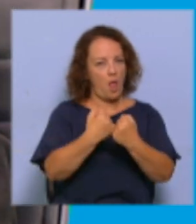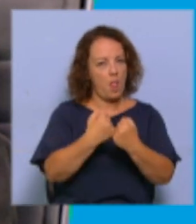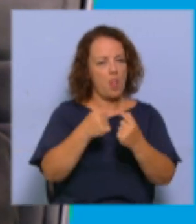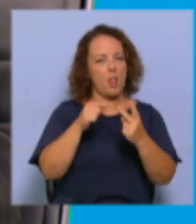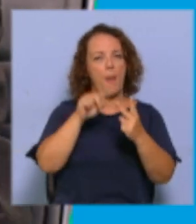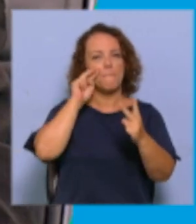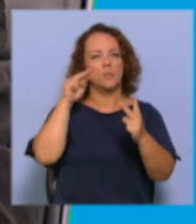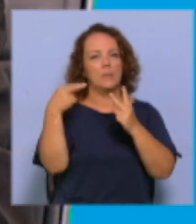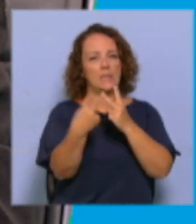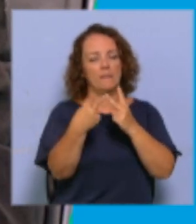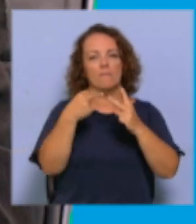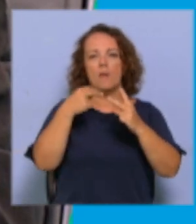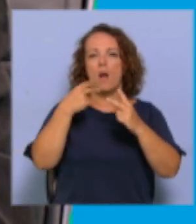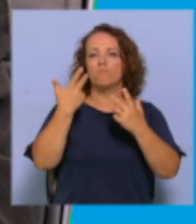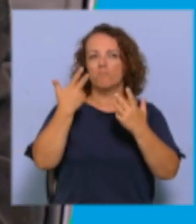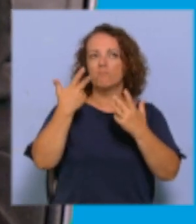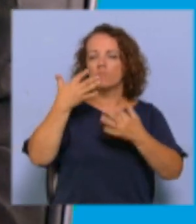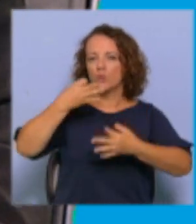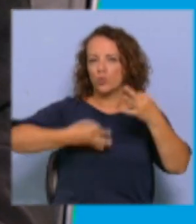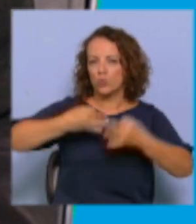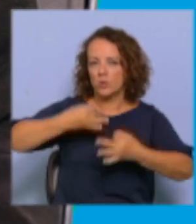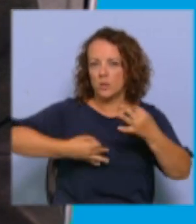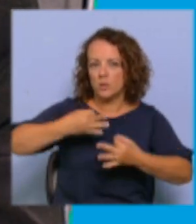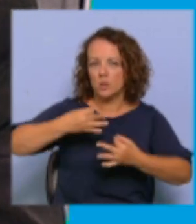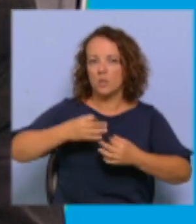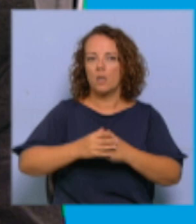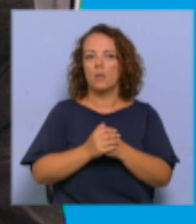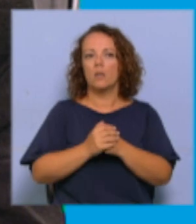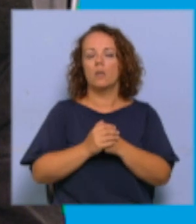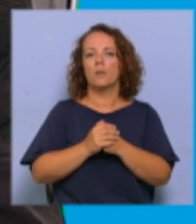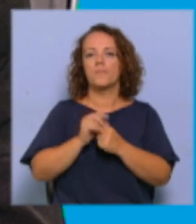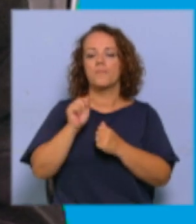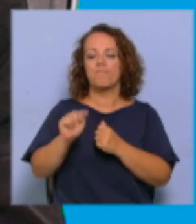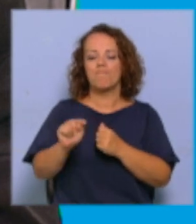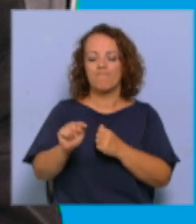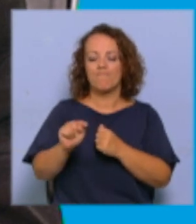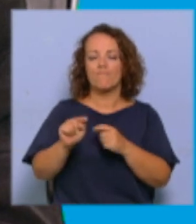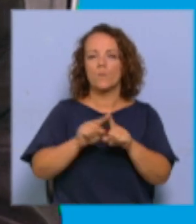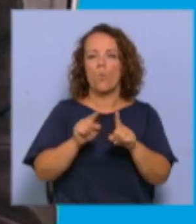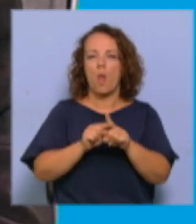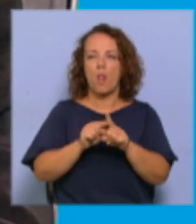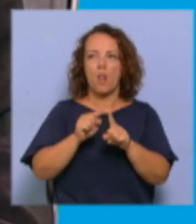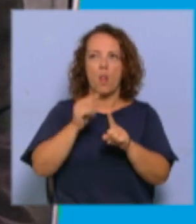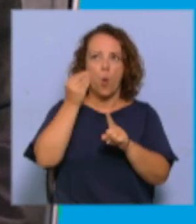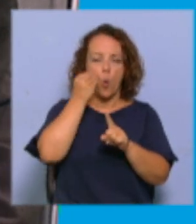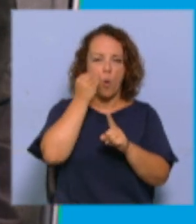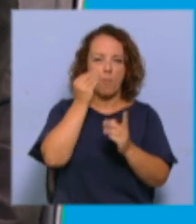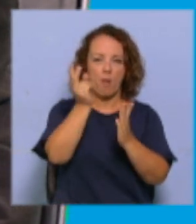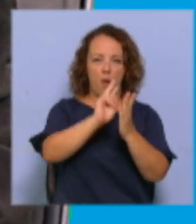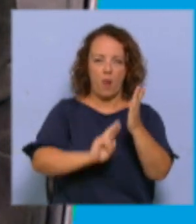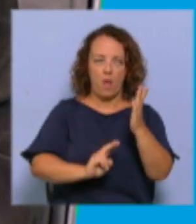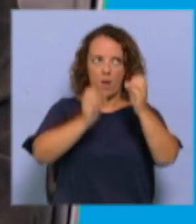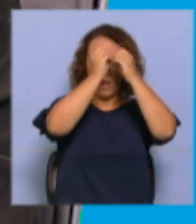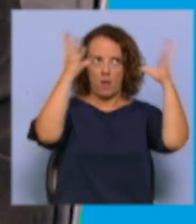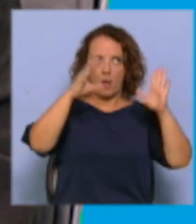justiça, esta parábola não é uma parábola que para ler em termos de códigos sociais, não tem